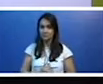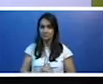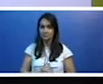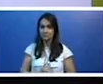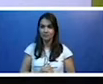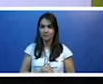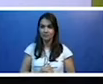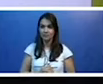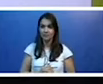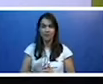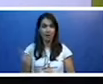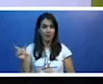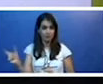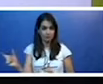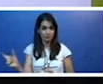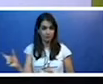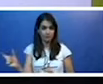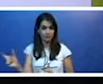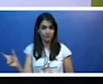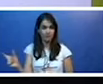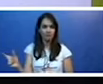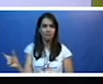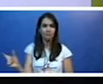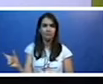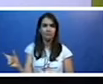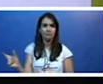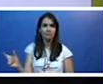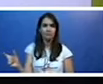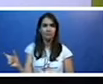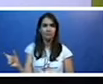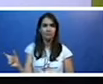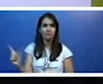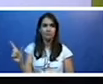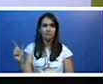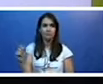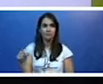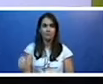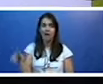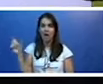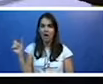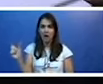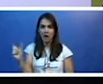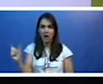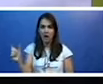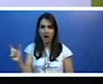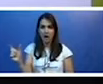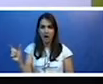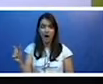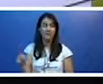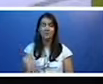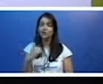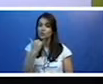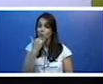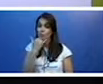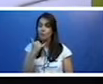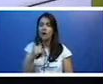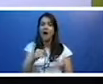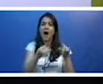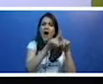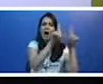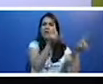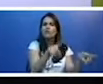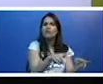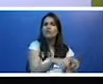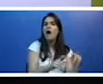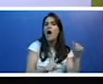essa daqui, ela é uma, essa daqui, aliás, a figura A, ela é uma